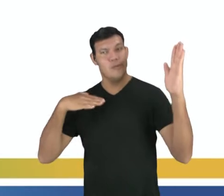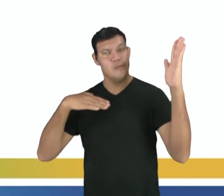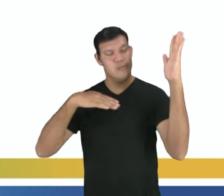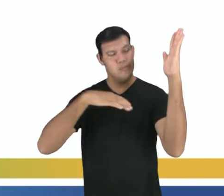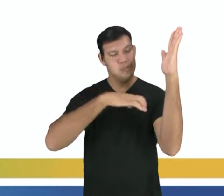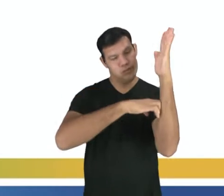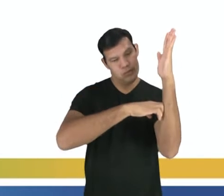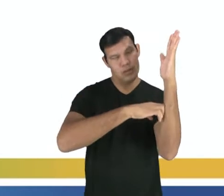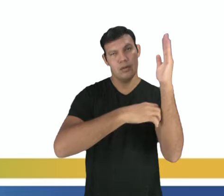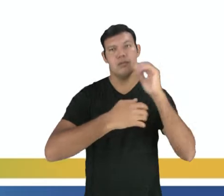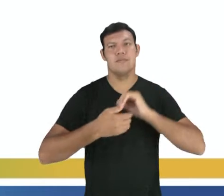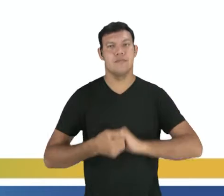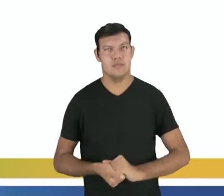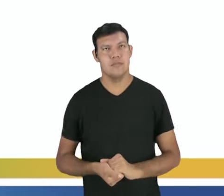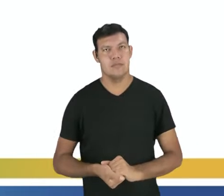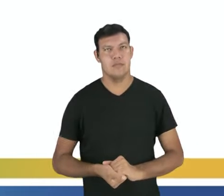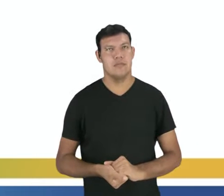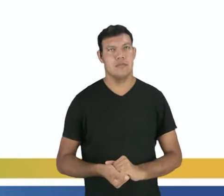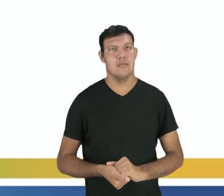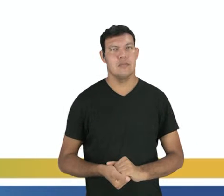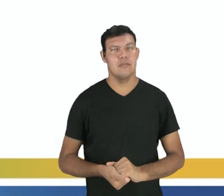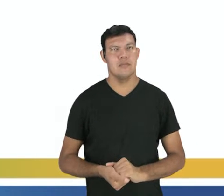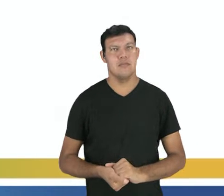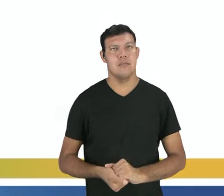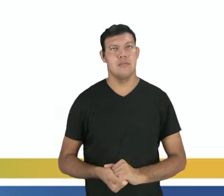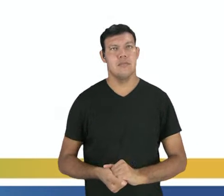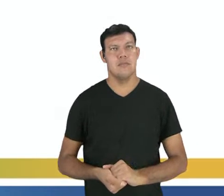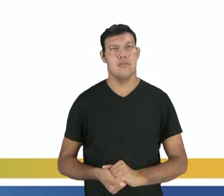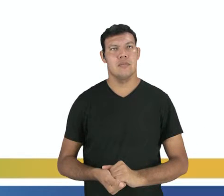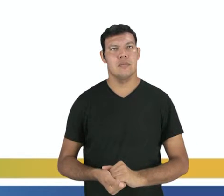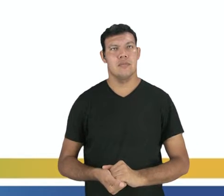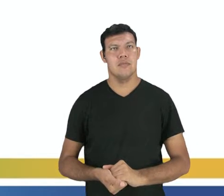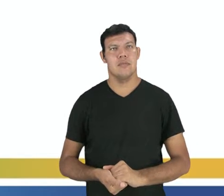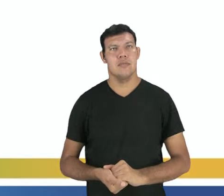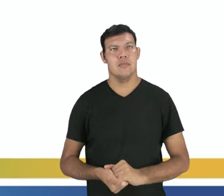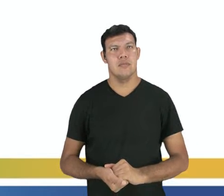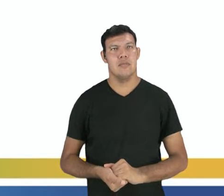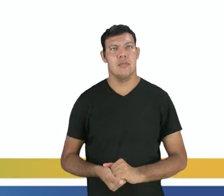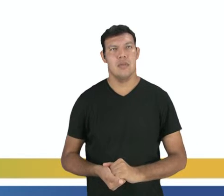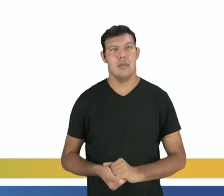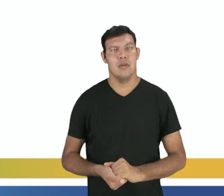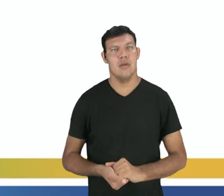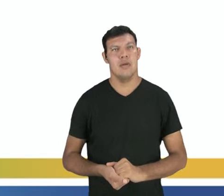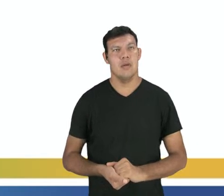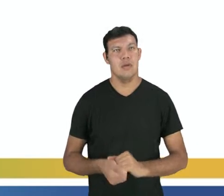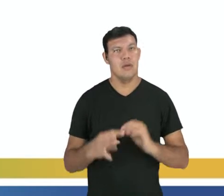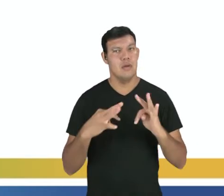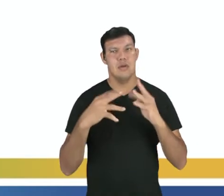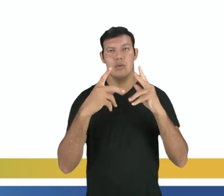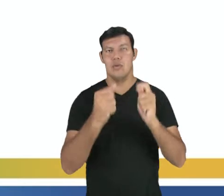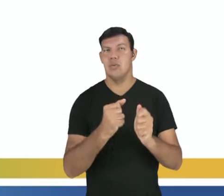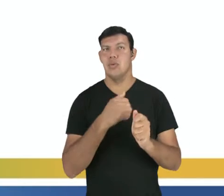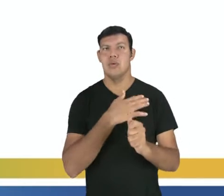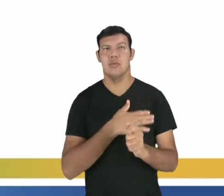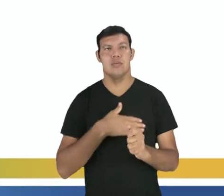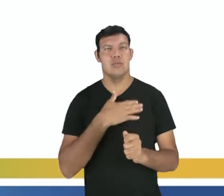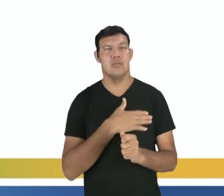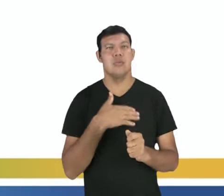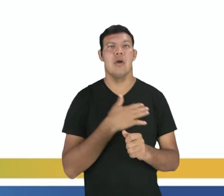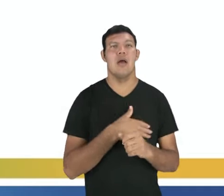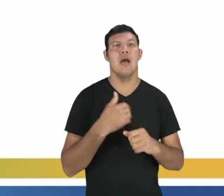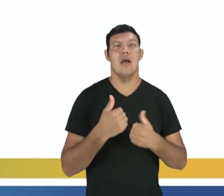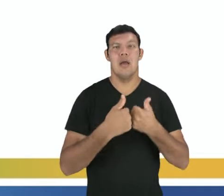frase continua igual. João bateu o carro, com sentido, né? Todos gostamos de arroz e feijão,